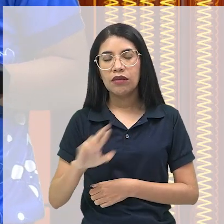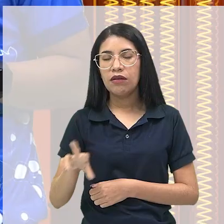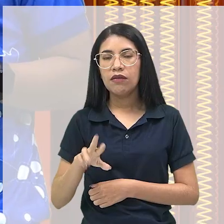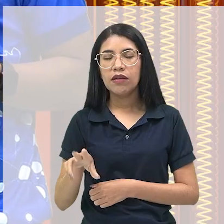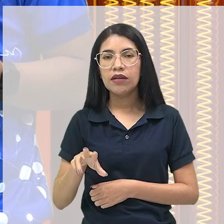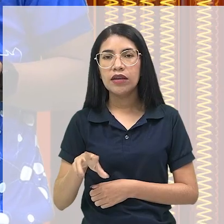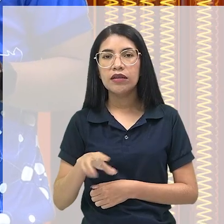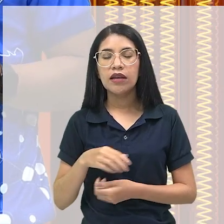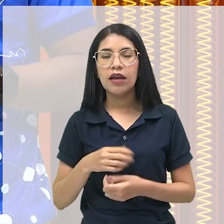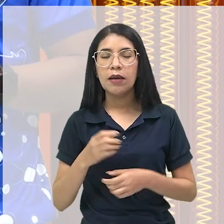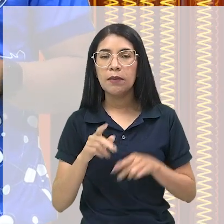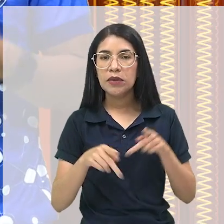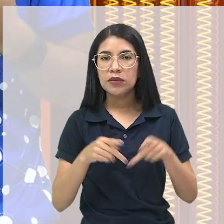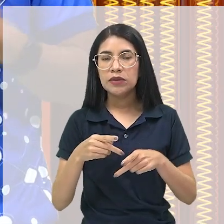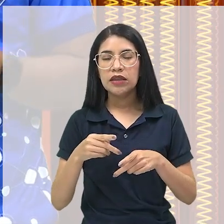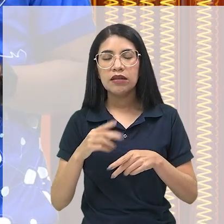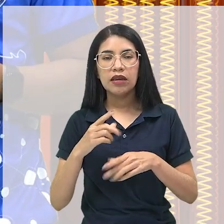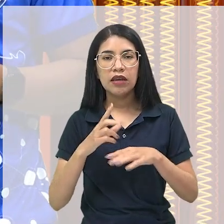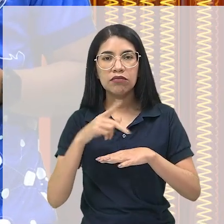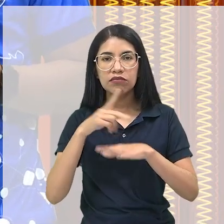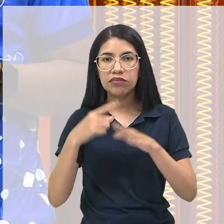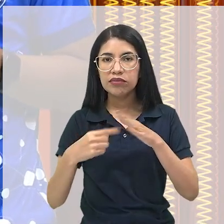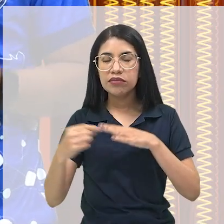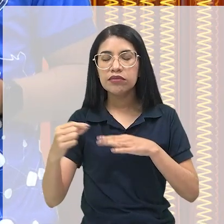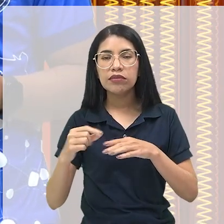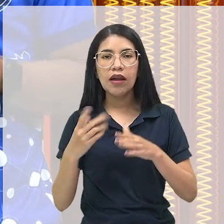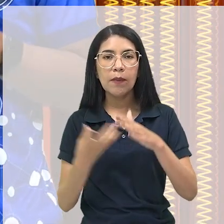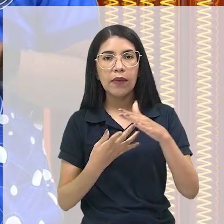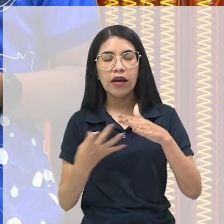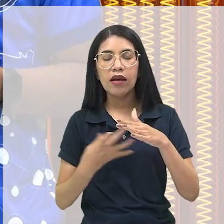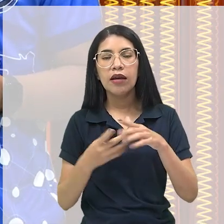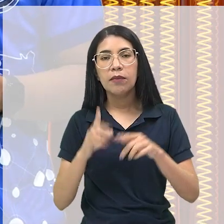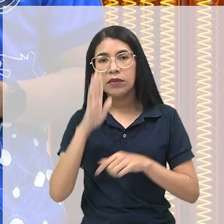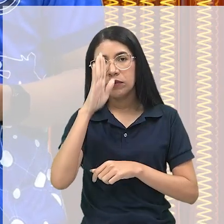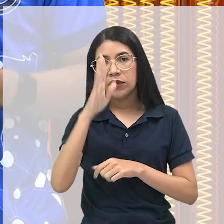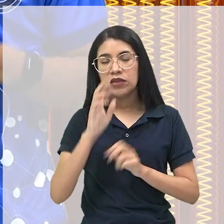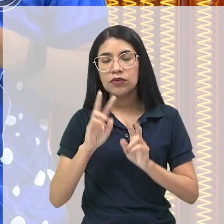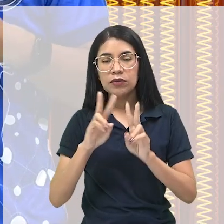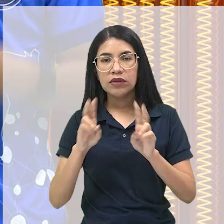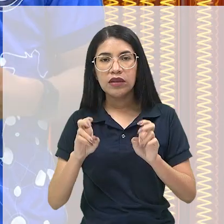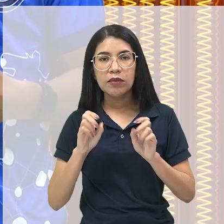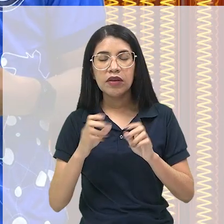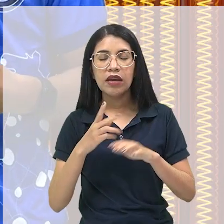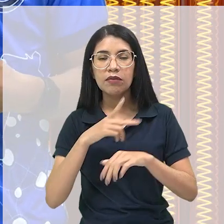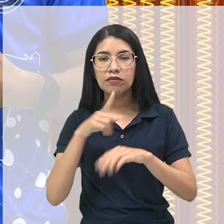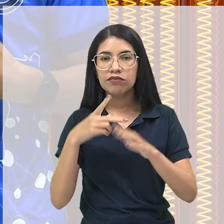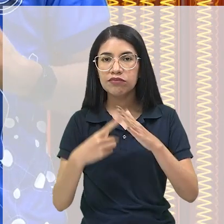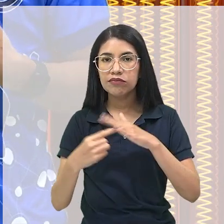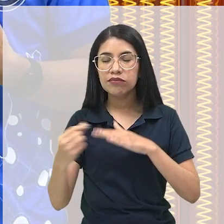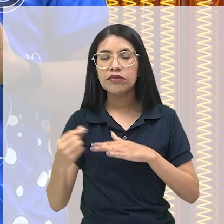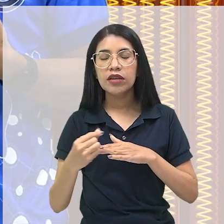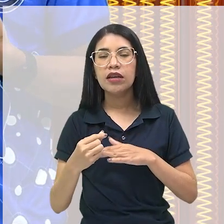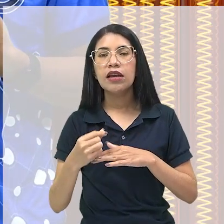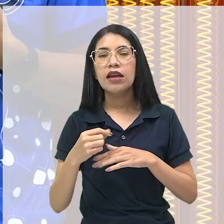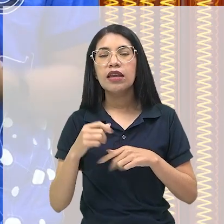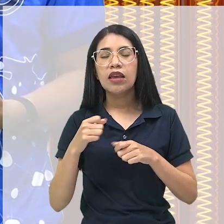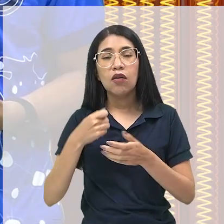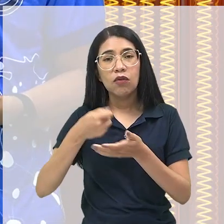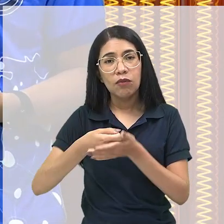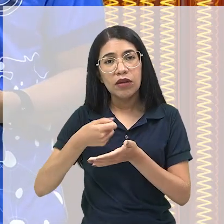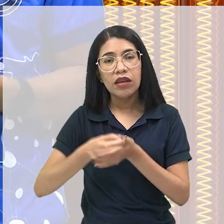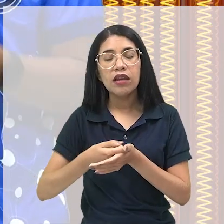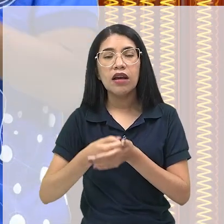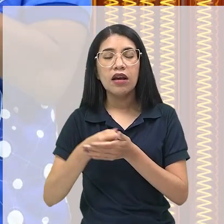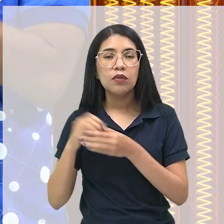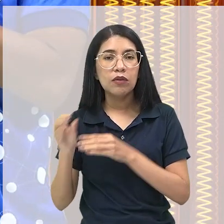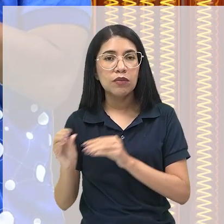acontecem em pessoas que estão migrando o tempo todo, né? Principalmente quando a gente fala de refugiados, quando a gente fala de pessoas que estão sendo forçadas a